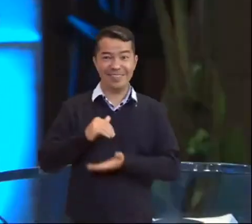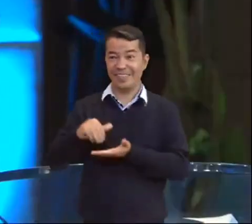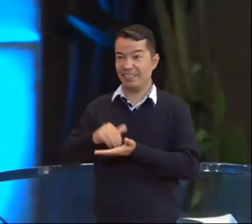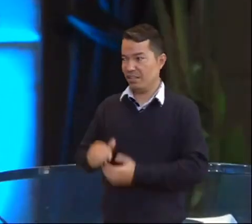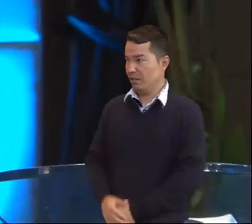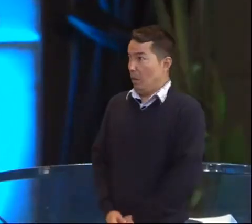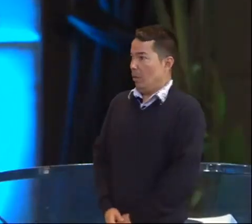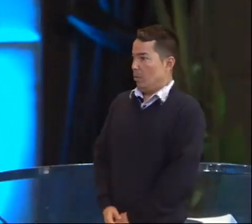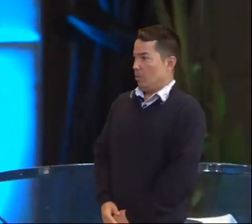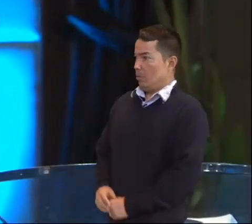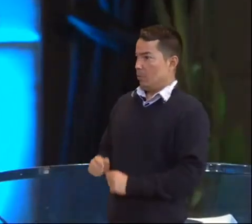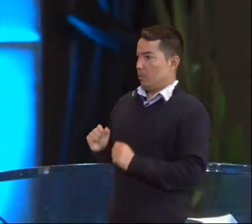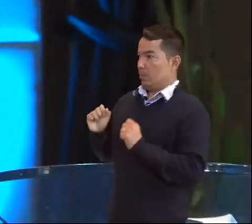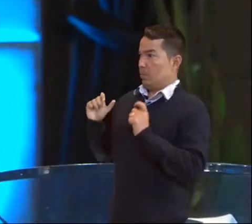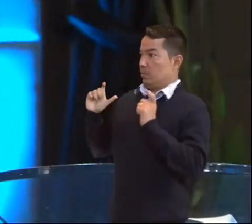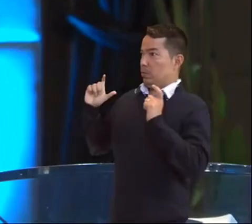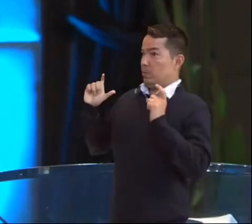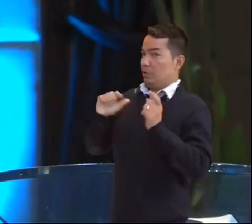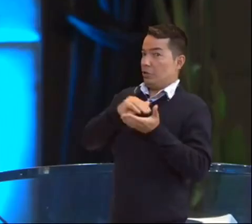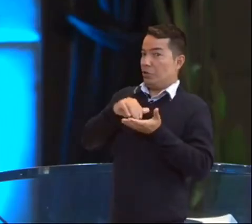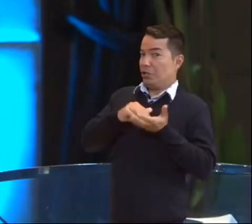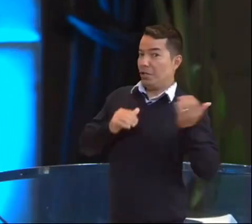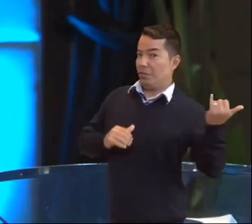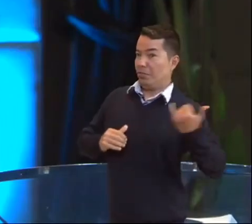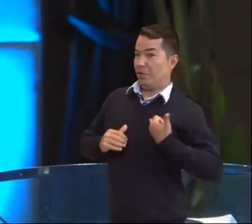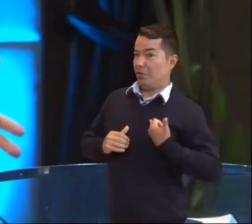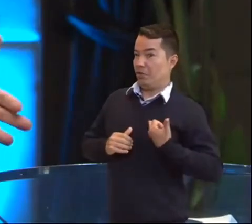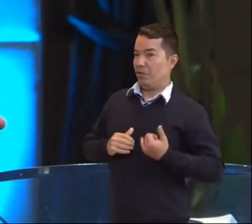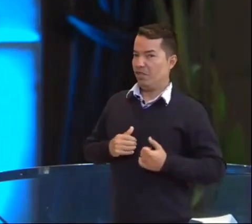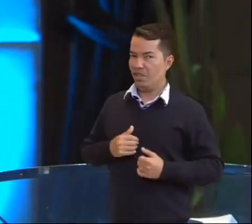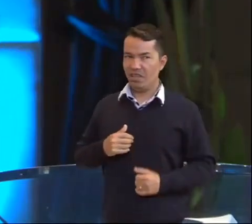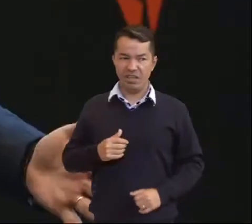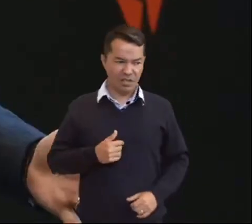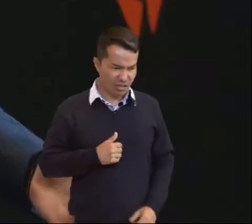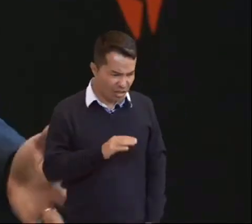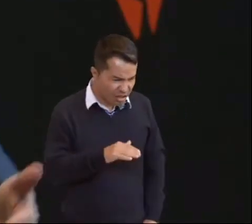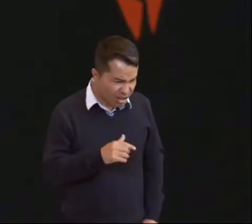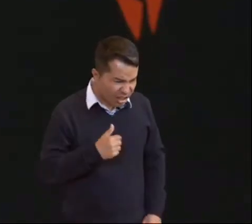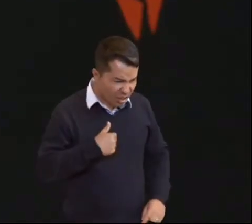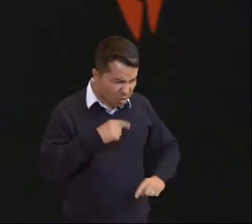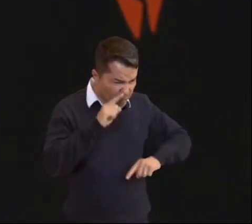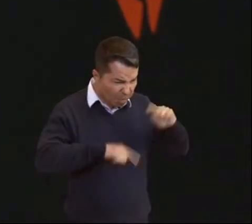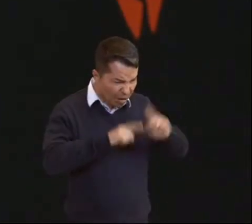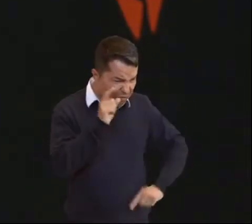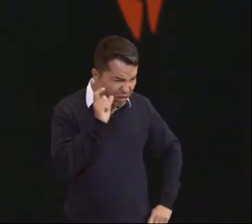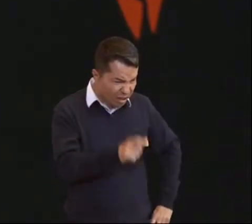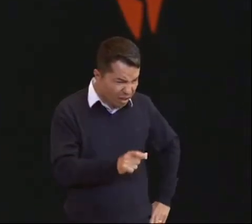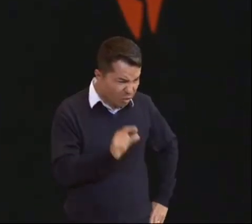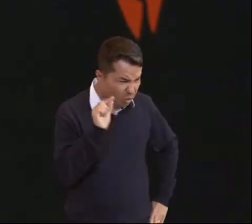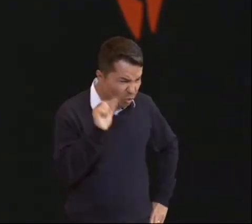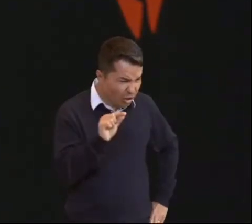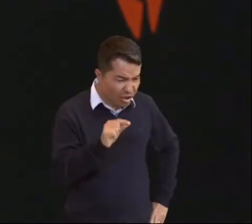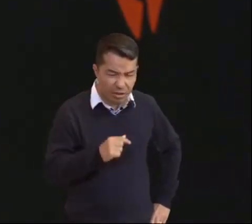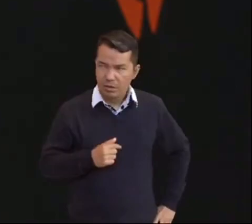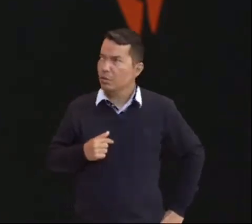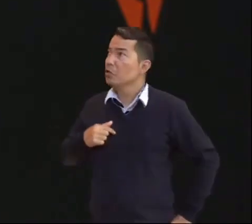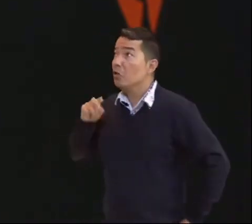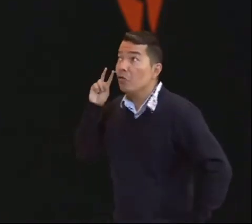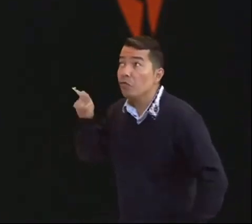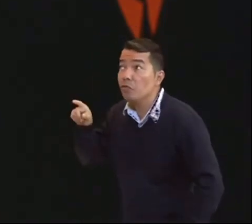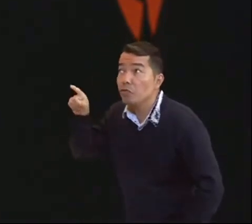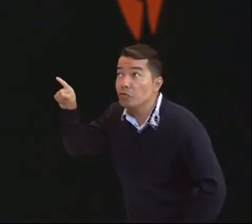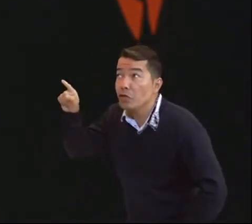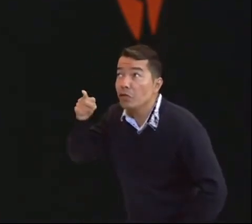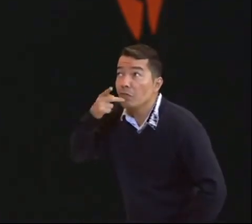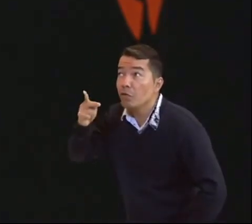Aí a história chegou em mim. Eu fui falar: filha, mas que palavrão que o papai falou no jogo? Eu vi você falando,